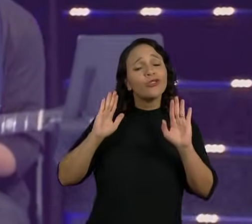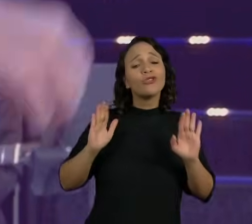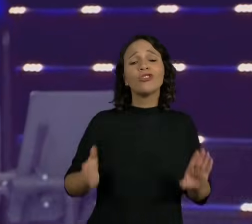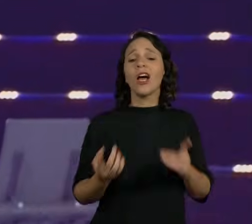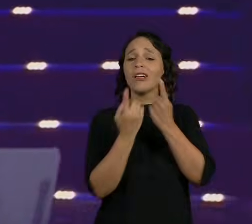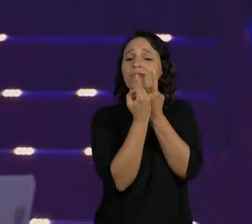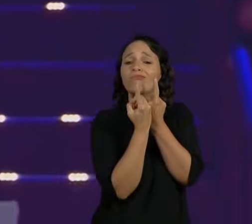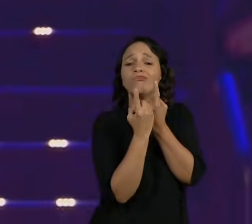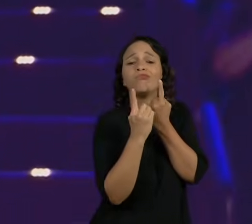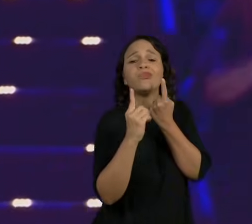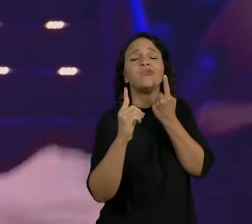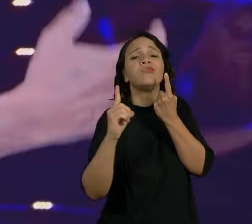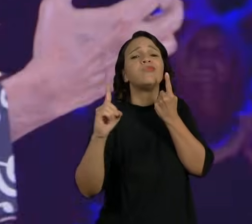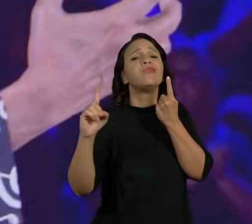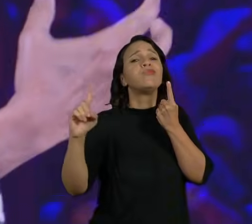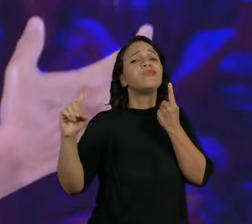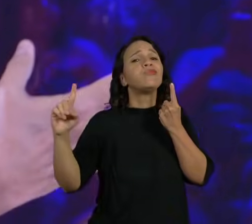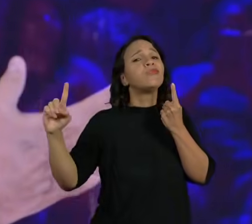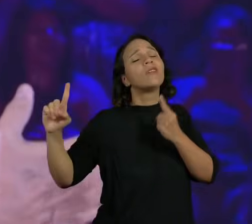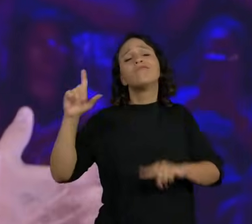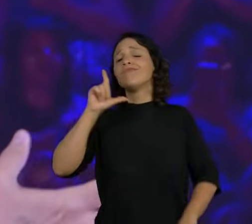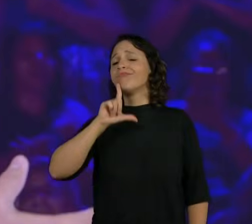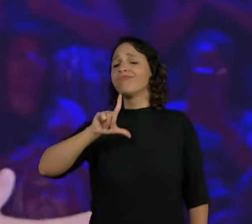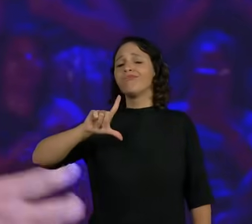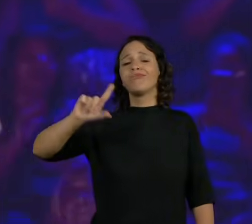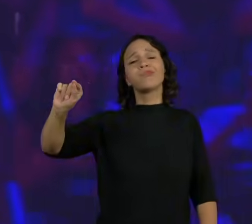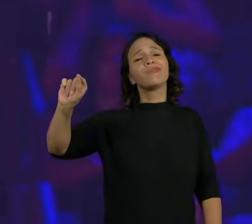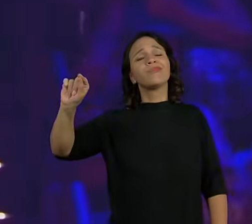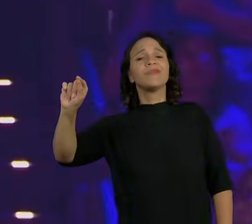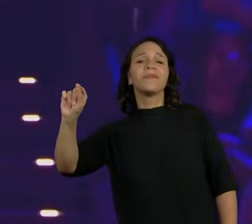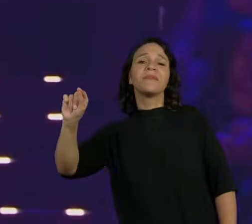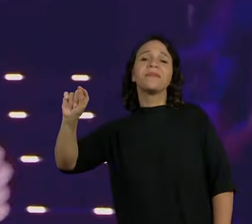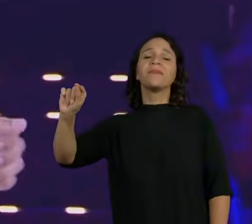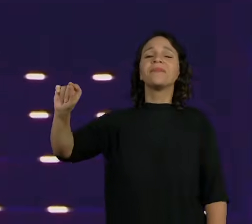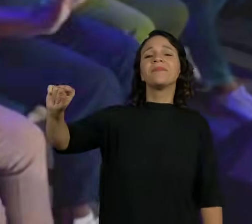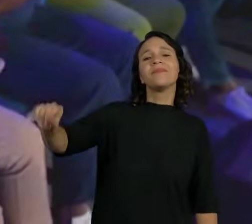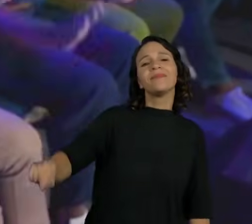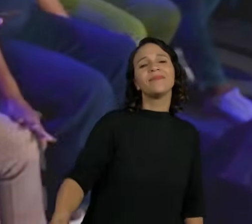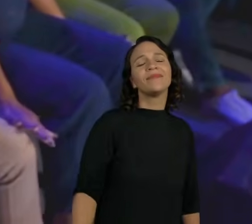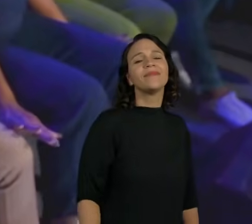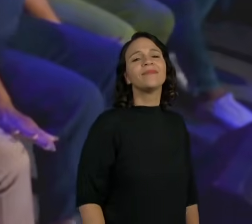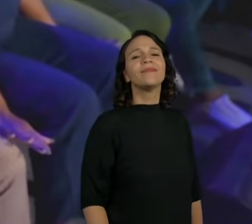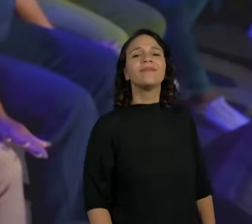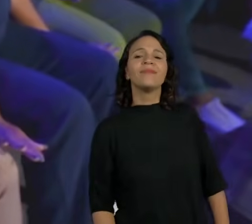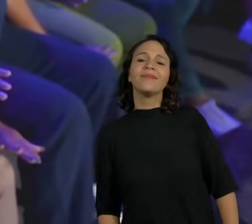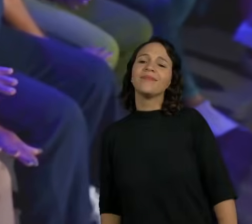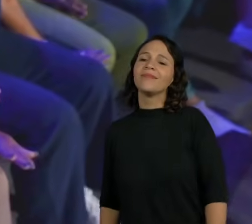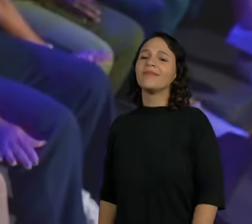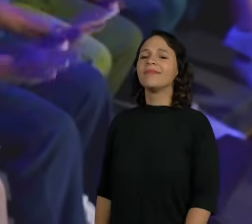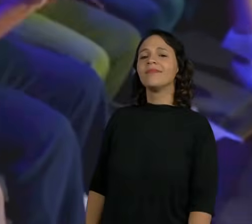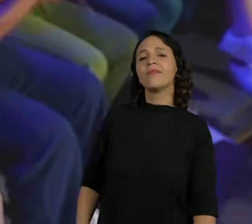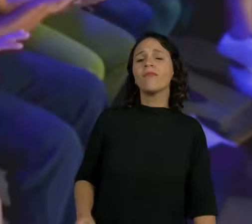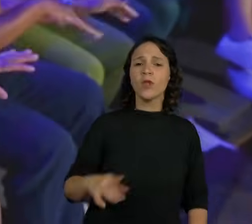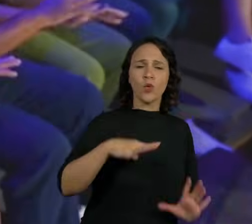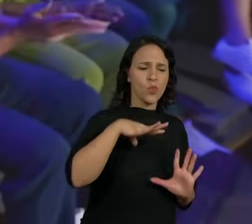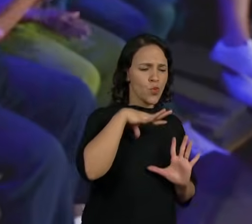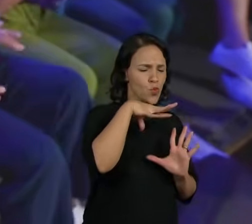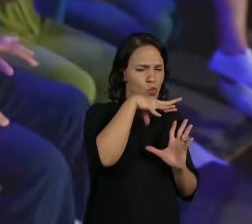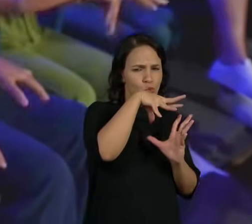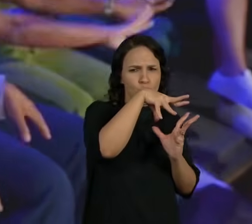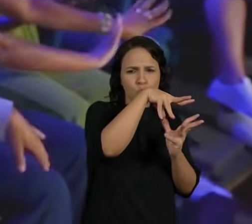and so that I go away. Host the finger of the world